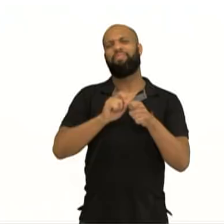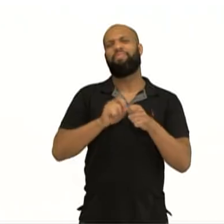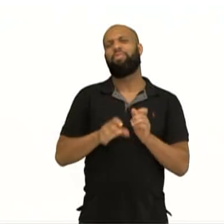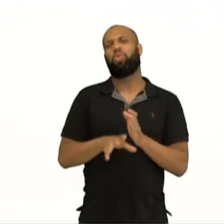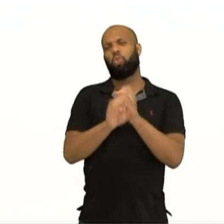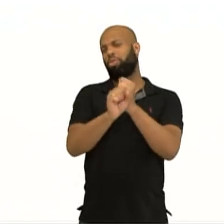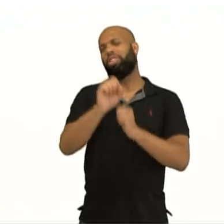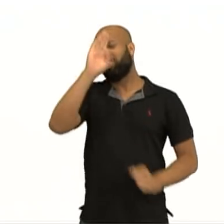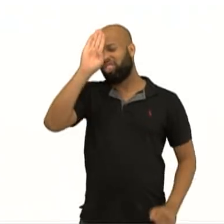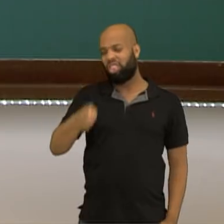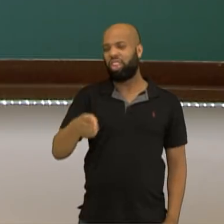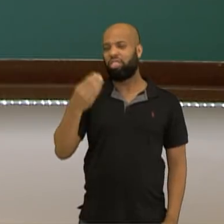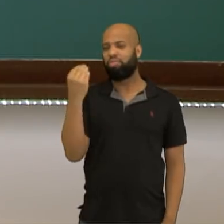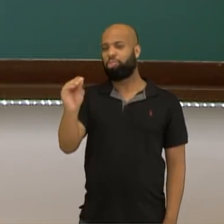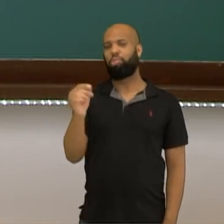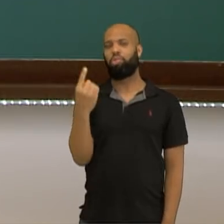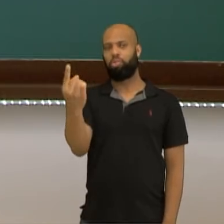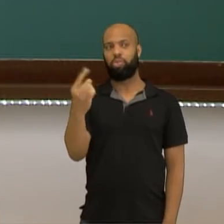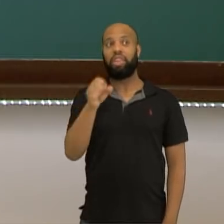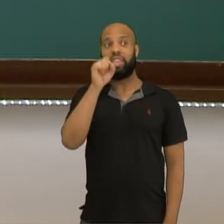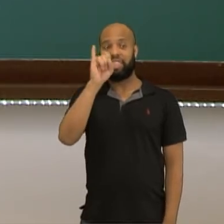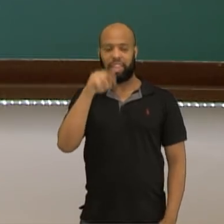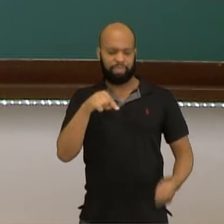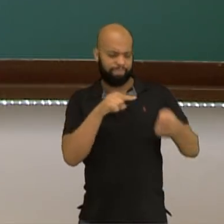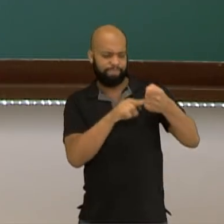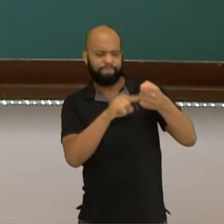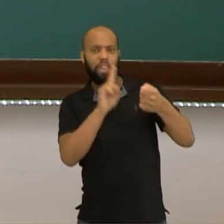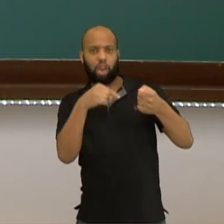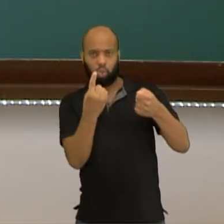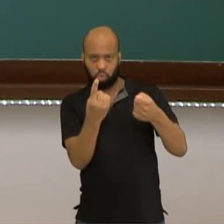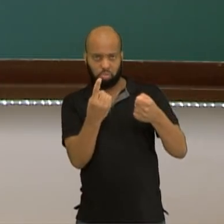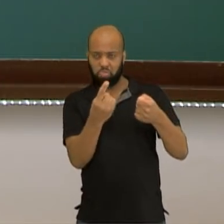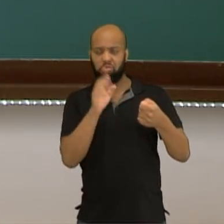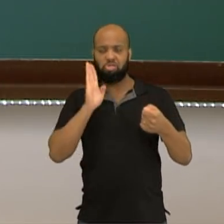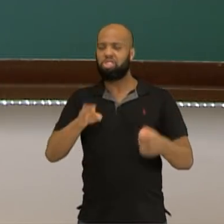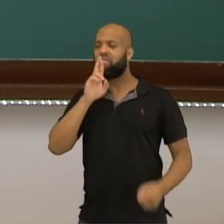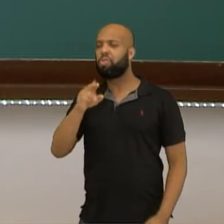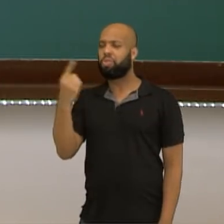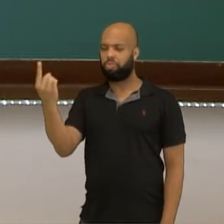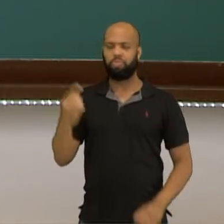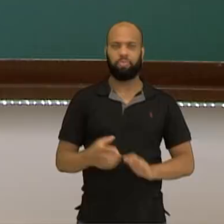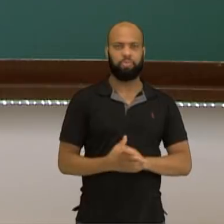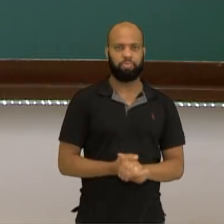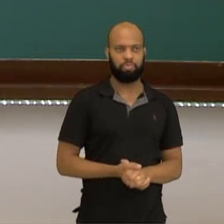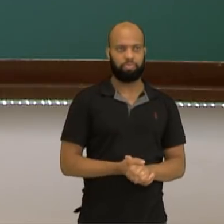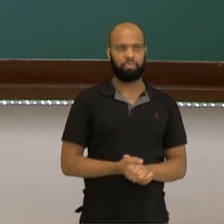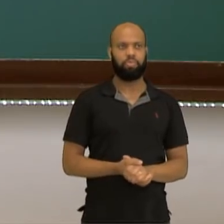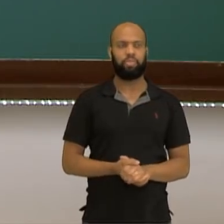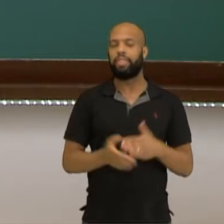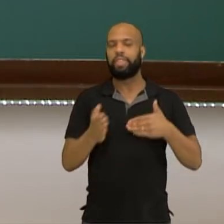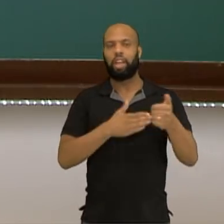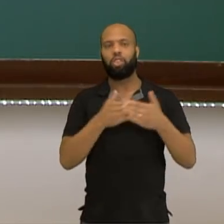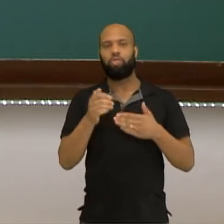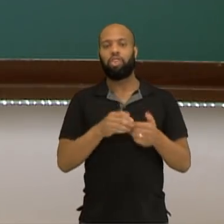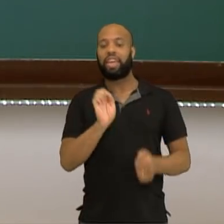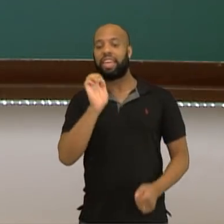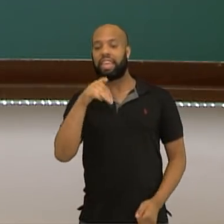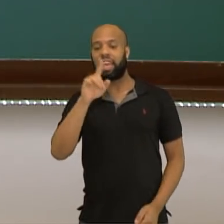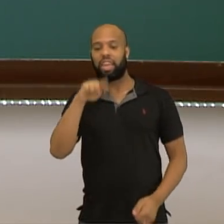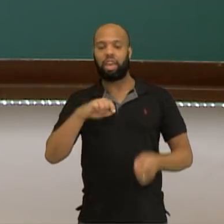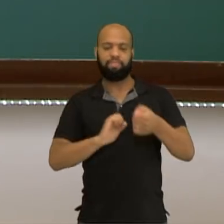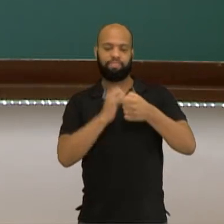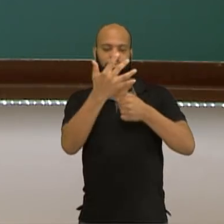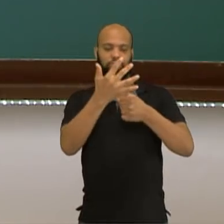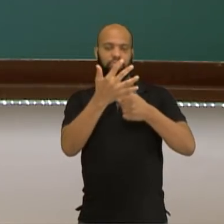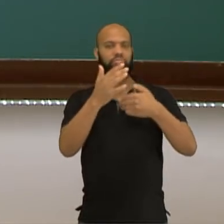aqui 1 vezes 1 vezes 1? Não. A base apareceu como sendo 1, o resultado já dá 1. Independente do expoente que